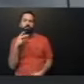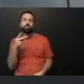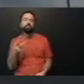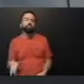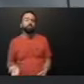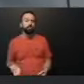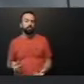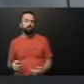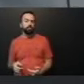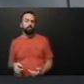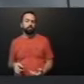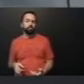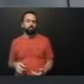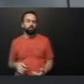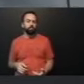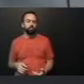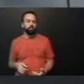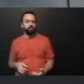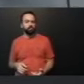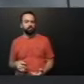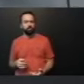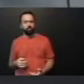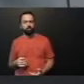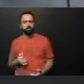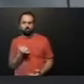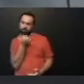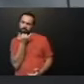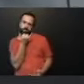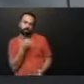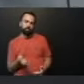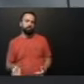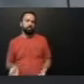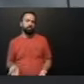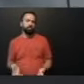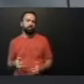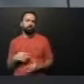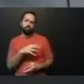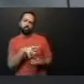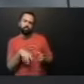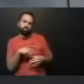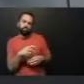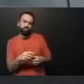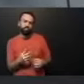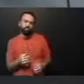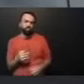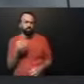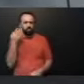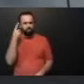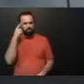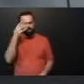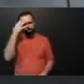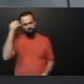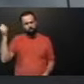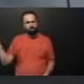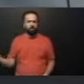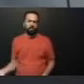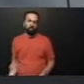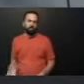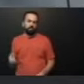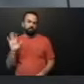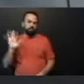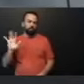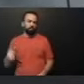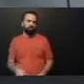quem deseja falar? Ai, desculpa, é que a confusão foi tanta que eu nem sei mais, eu me esqueci.